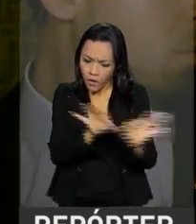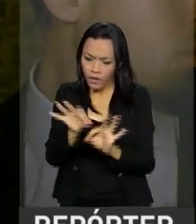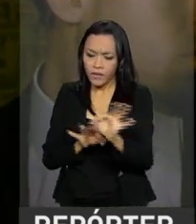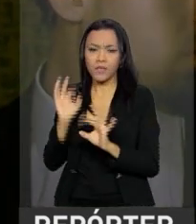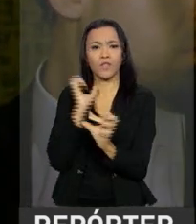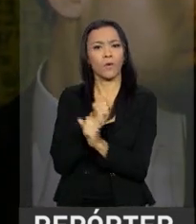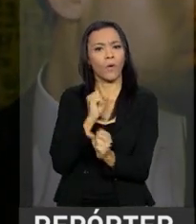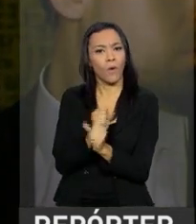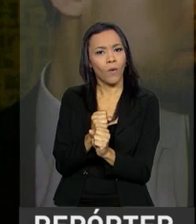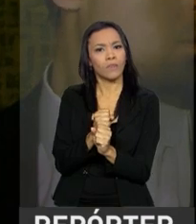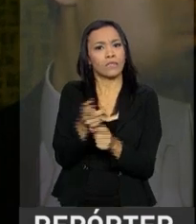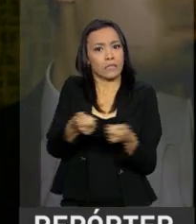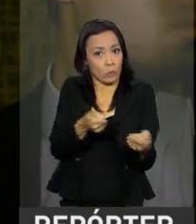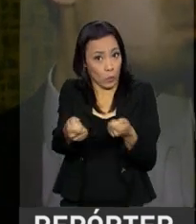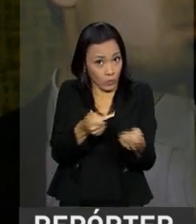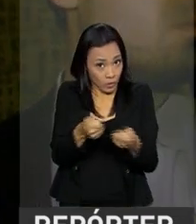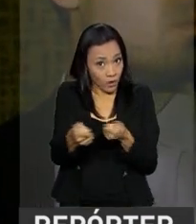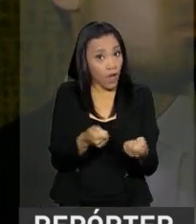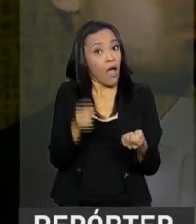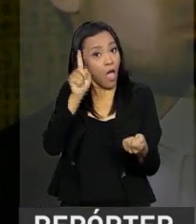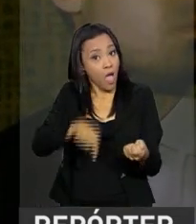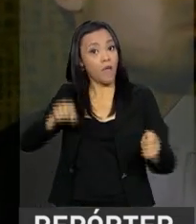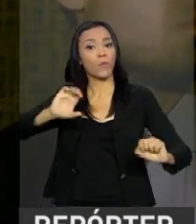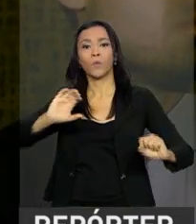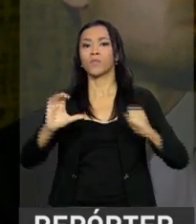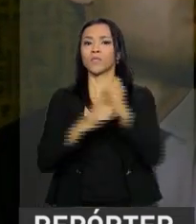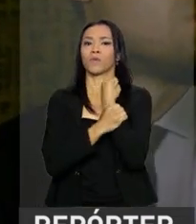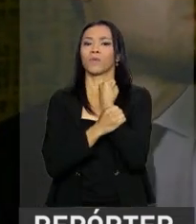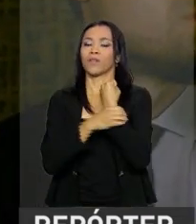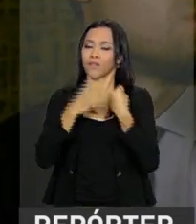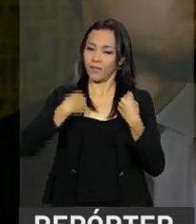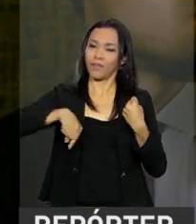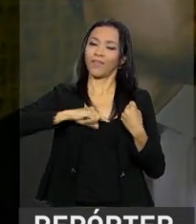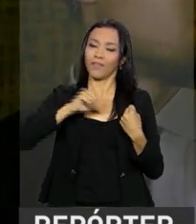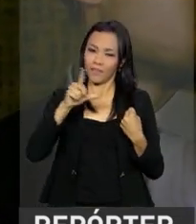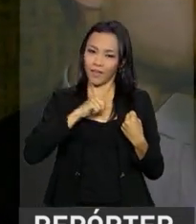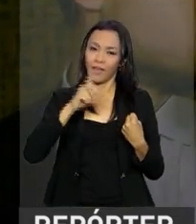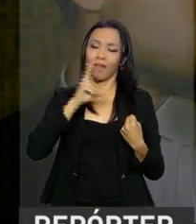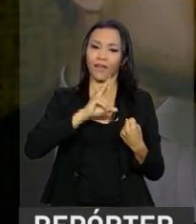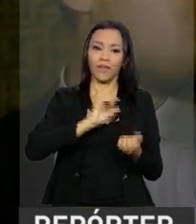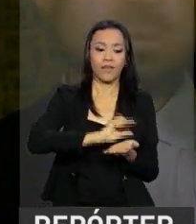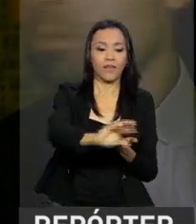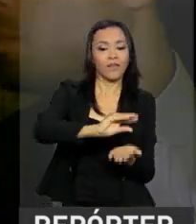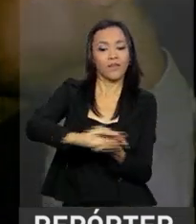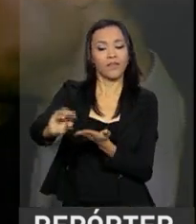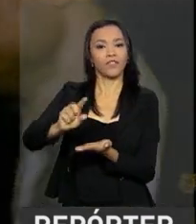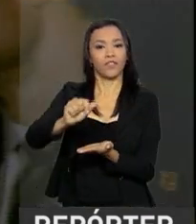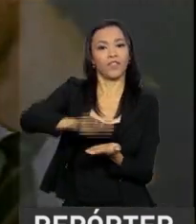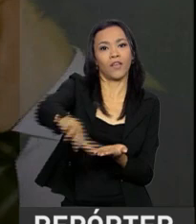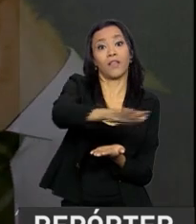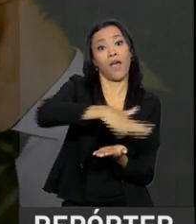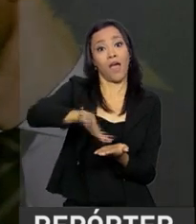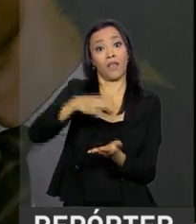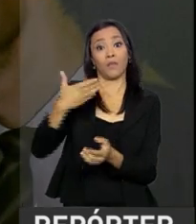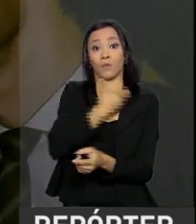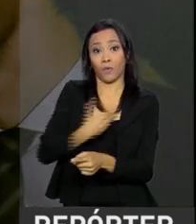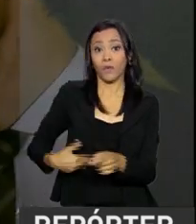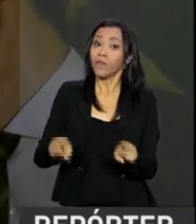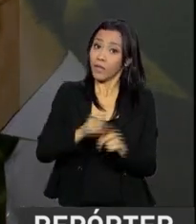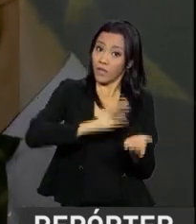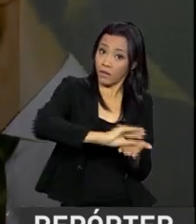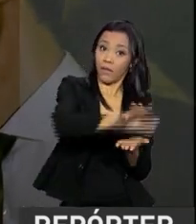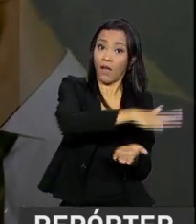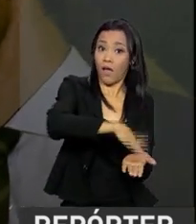que o reequilíbrio das contas é a garantia que nós teremos de investimentos no setor público, mas também no setor privado. Nós não podemos